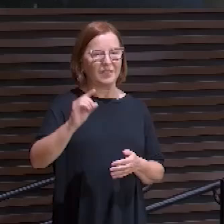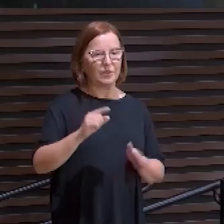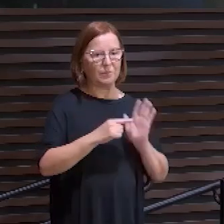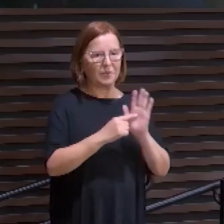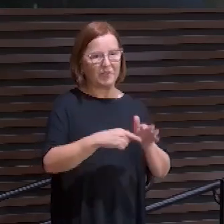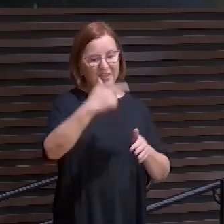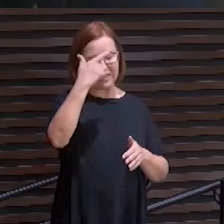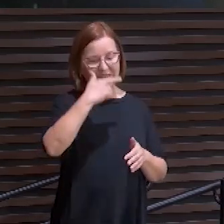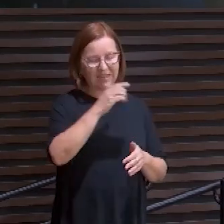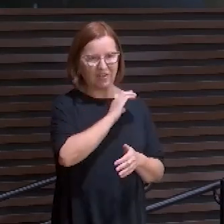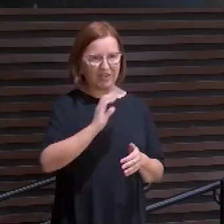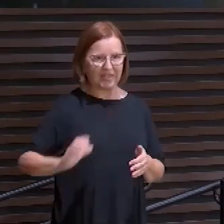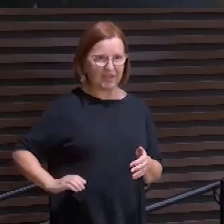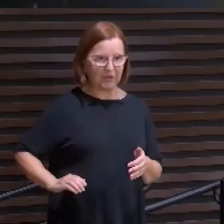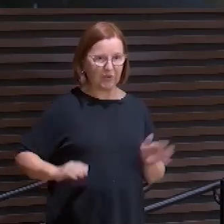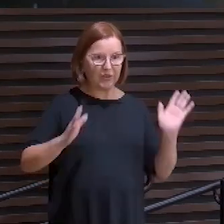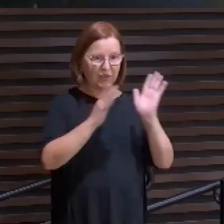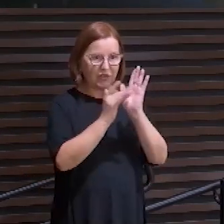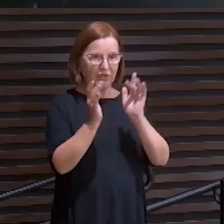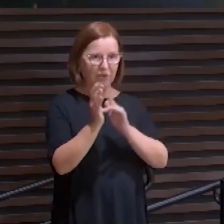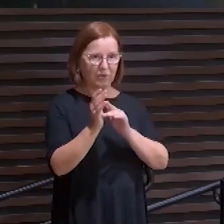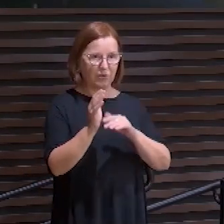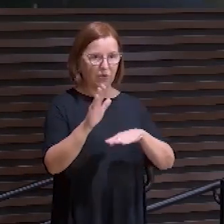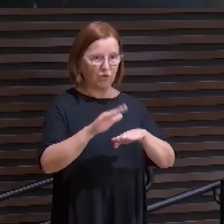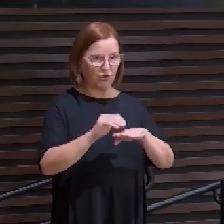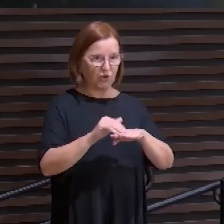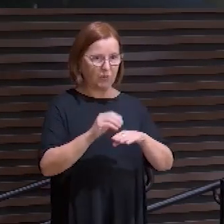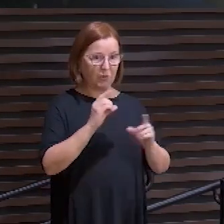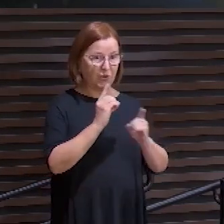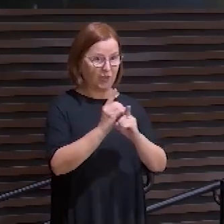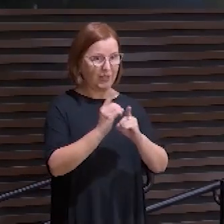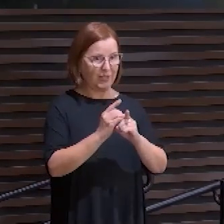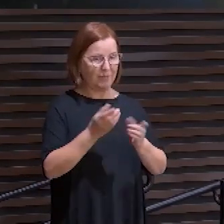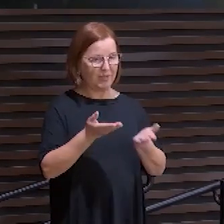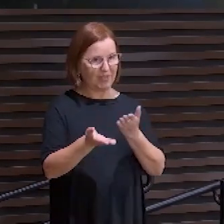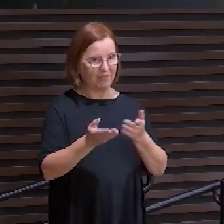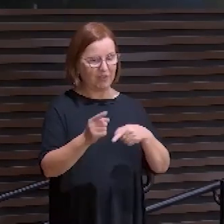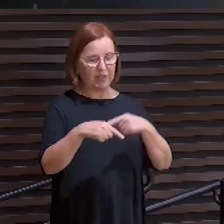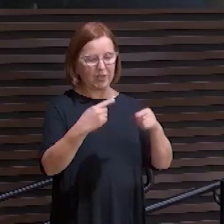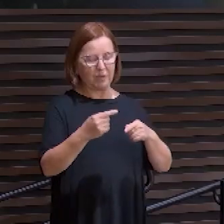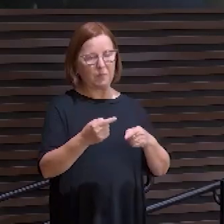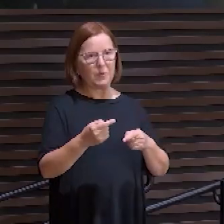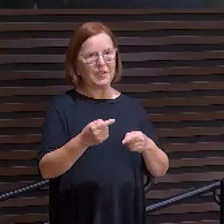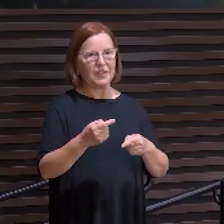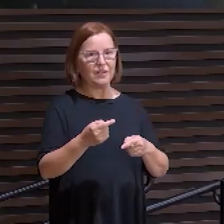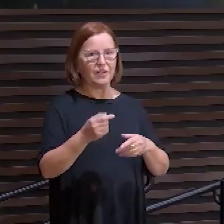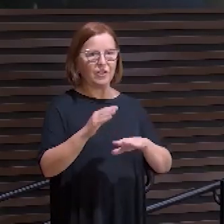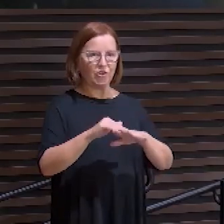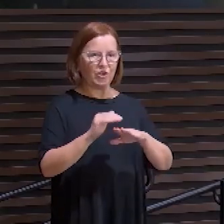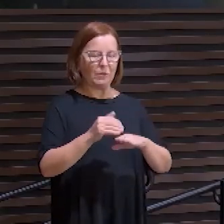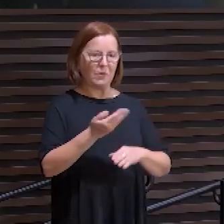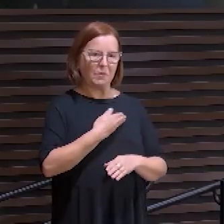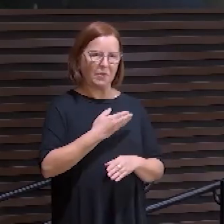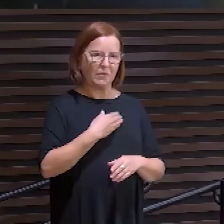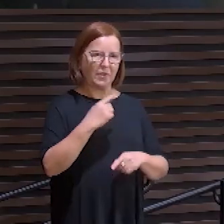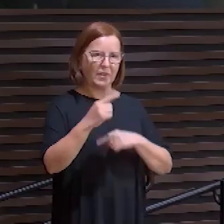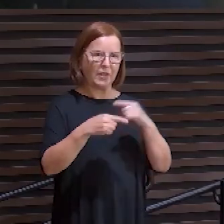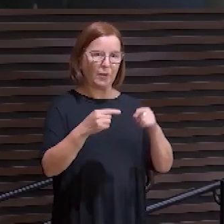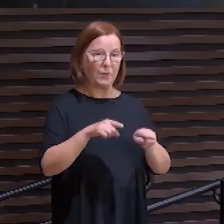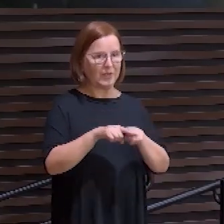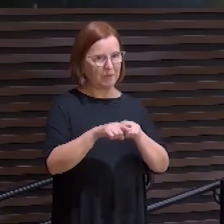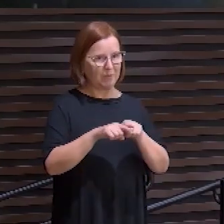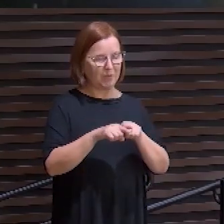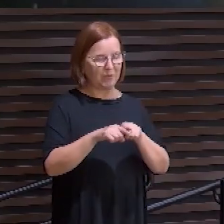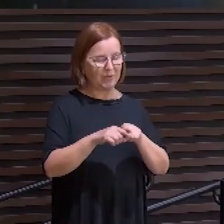Jesus chamou os seus discípulos de servos. Depois ele chamou de amigos. Mais tarde ele chamou de irmãos.